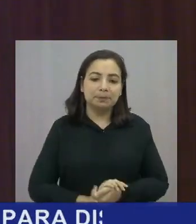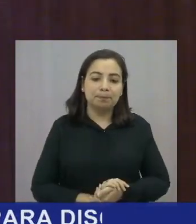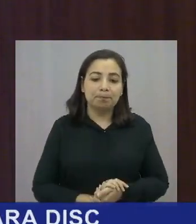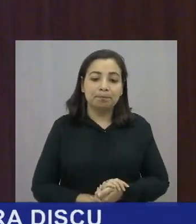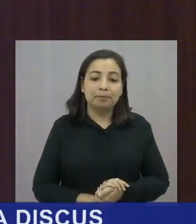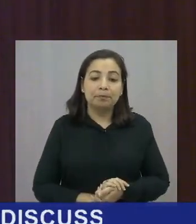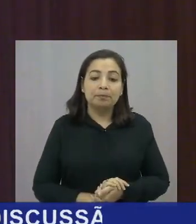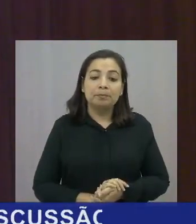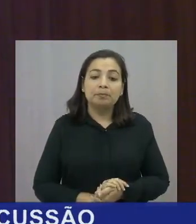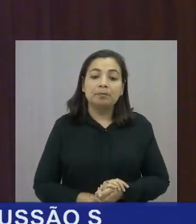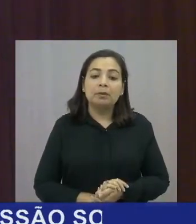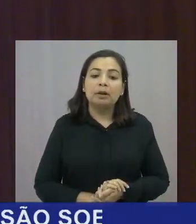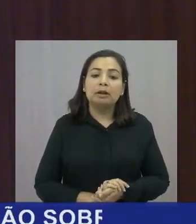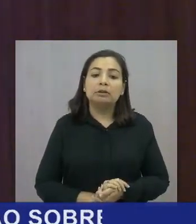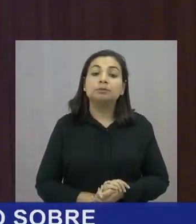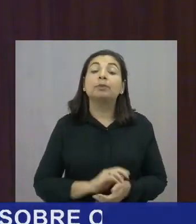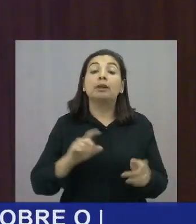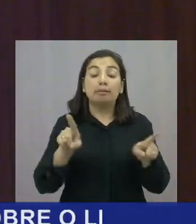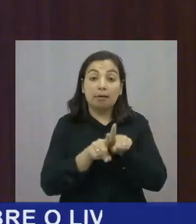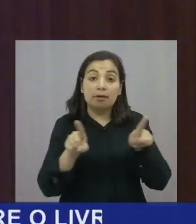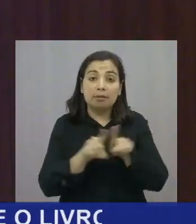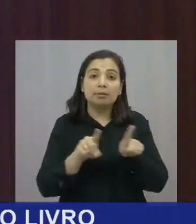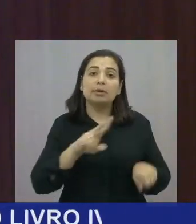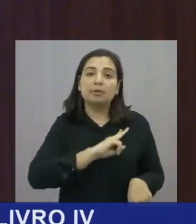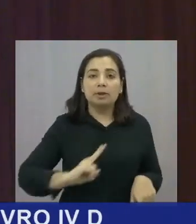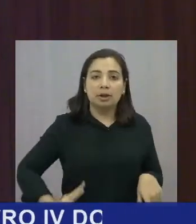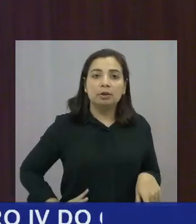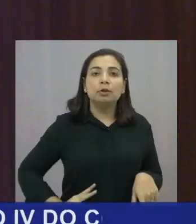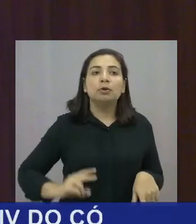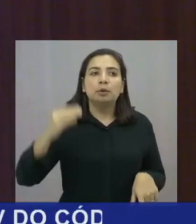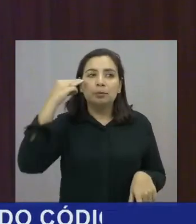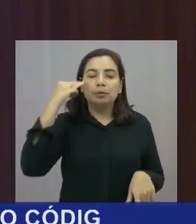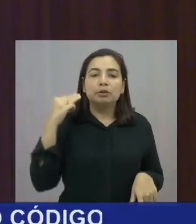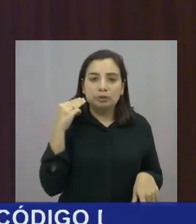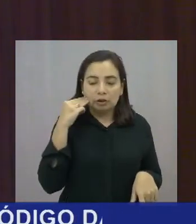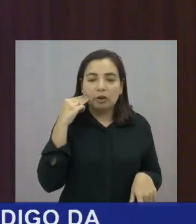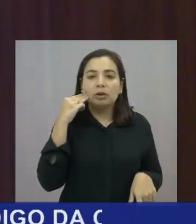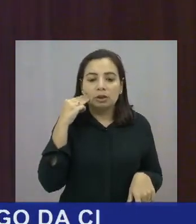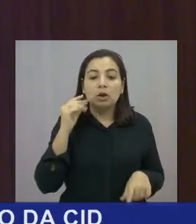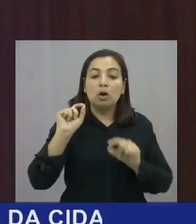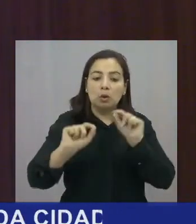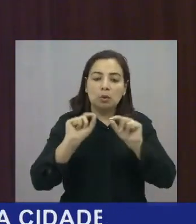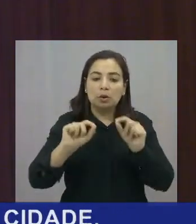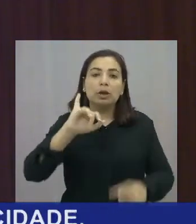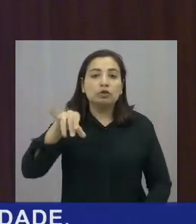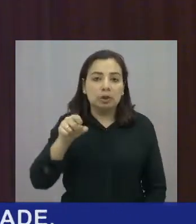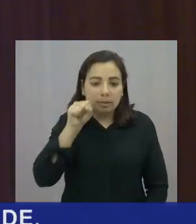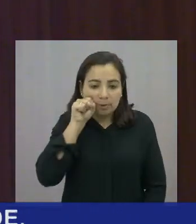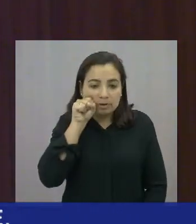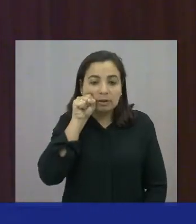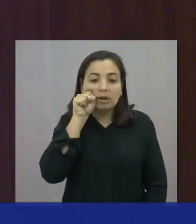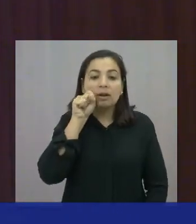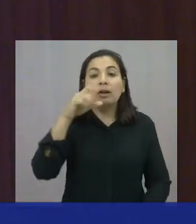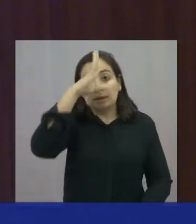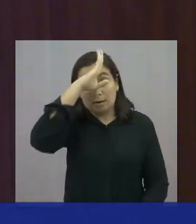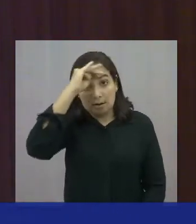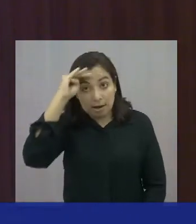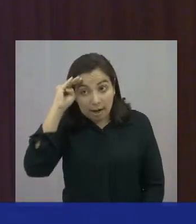sempre disponível, né? E o vereador Michel Lins, Julierne Sena, Guilherme Sampaio,